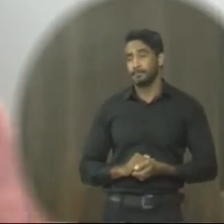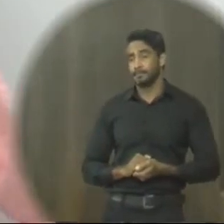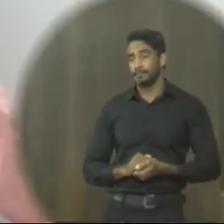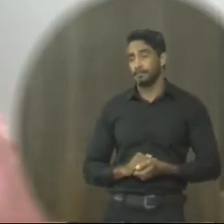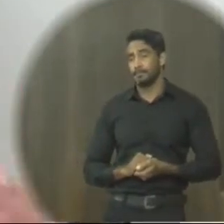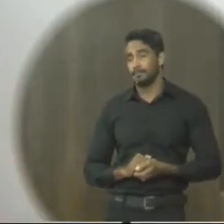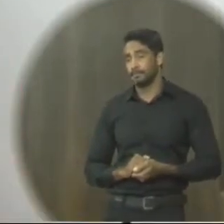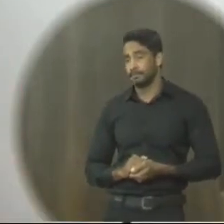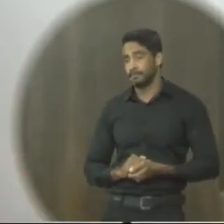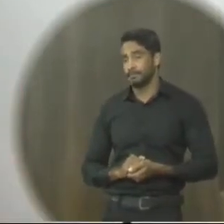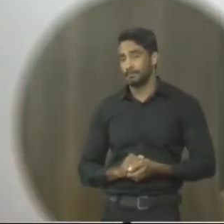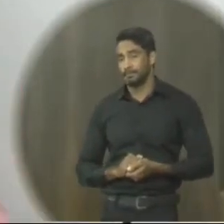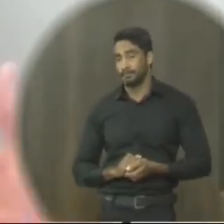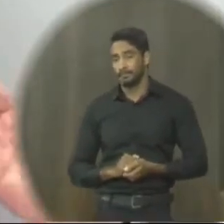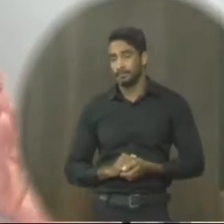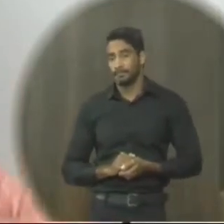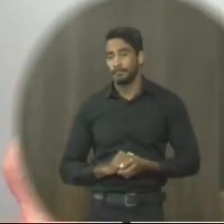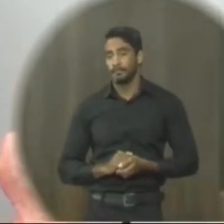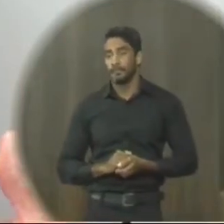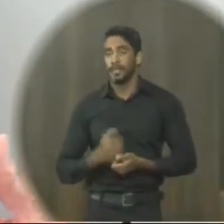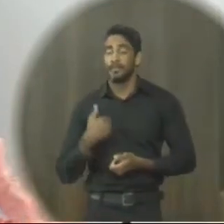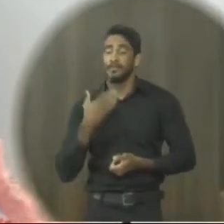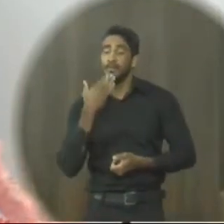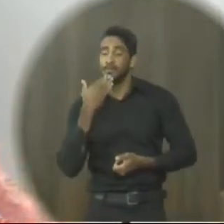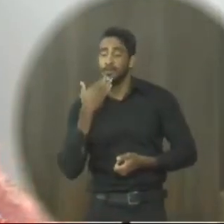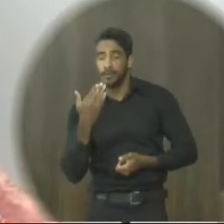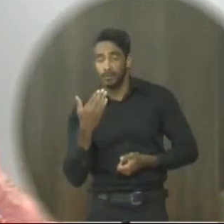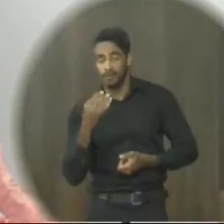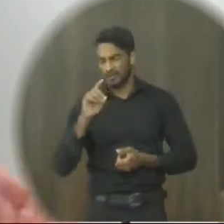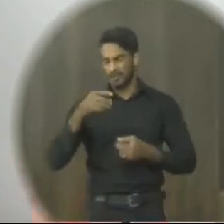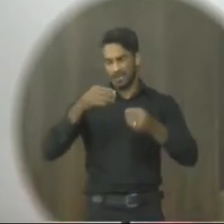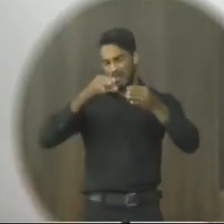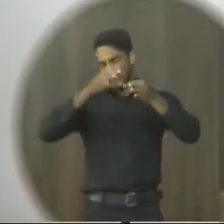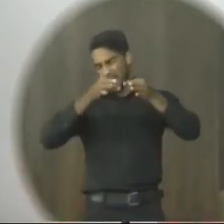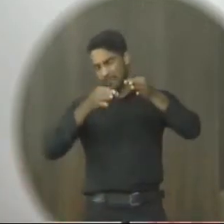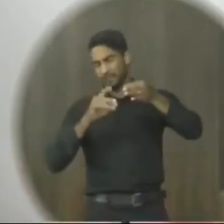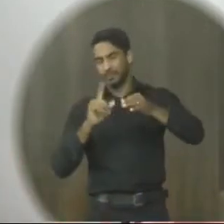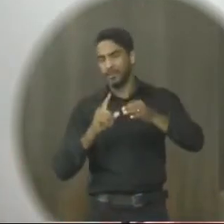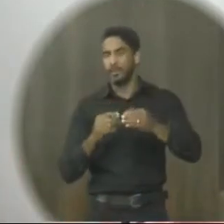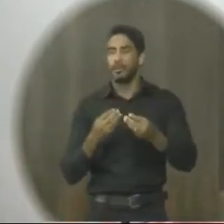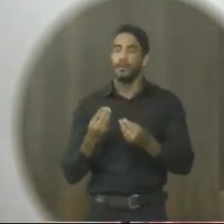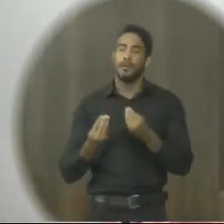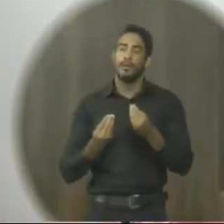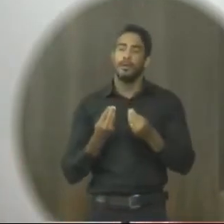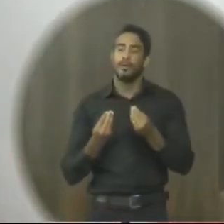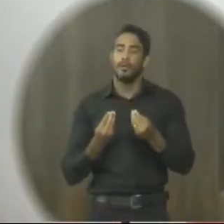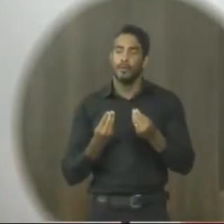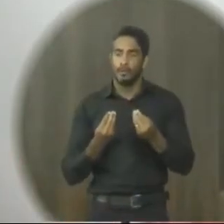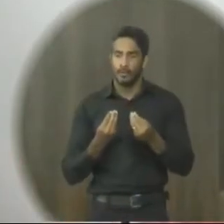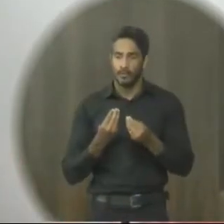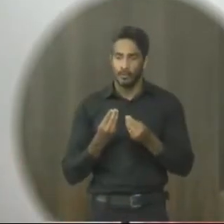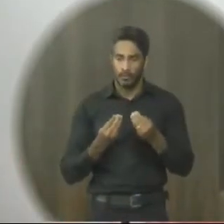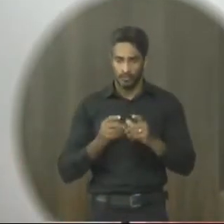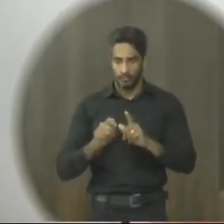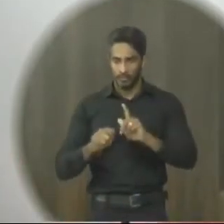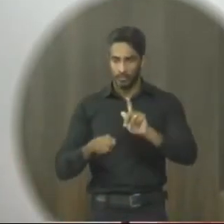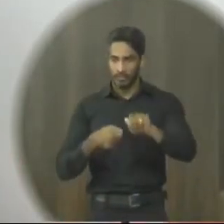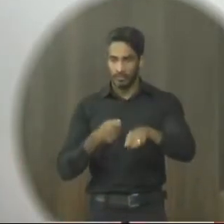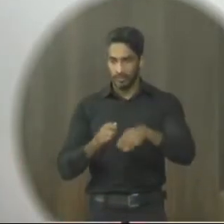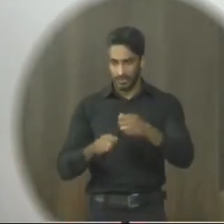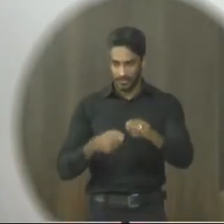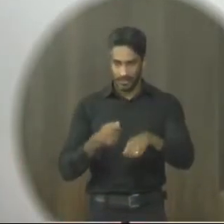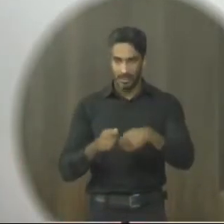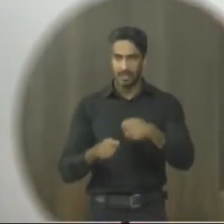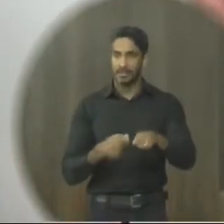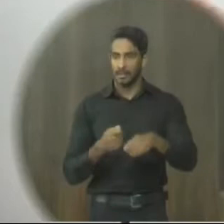Eu não vou aqui hoje. Eu vou fazer pedido. Como é que pode uma administração